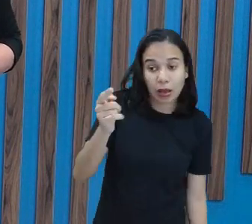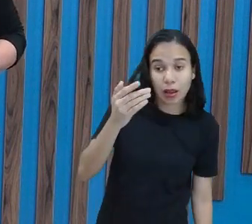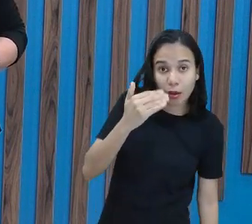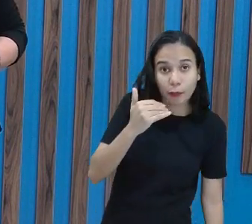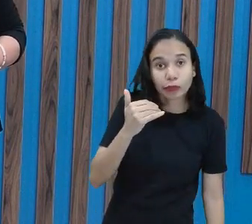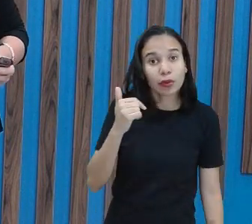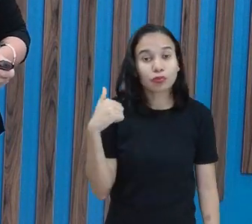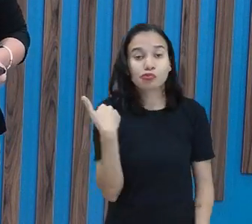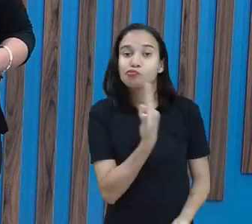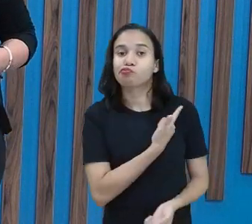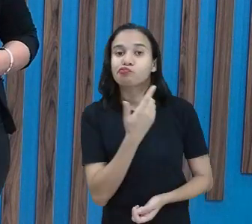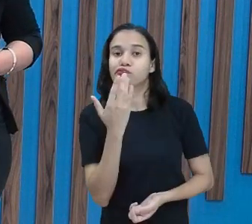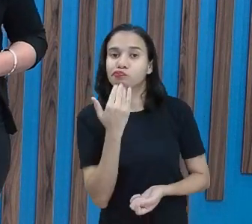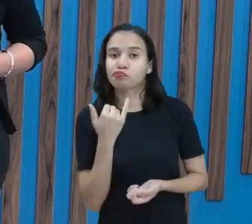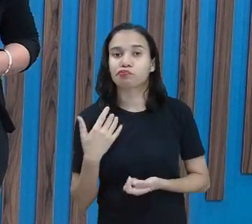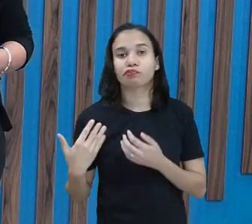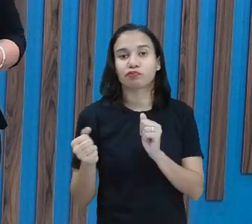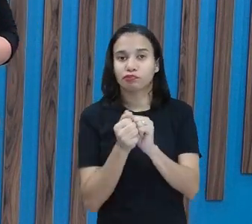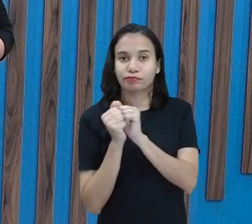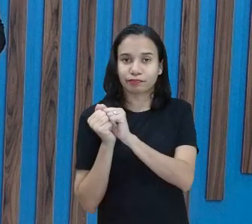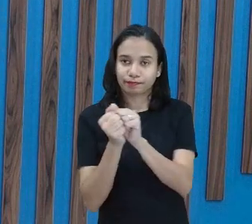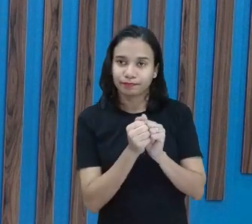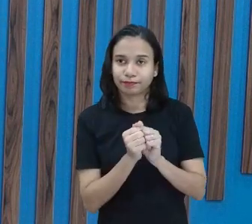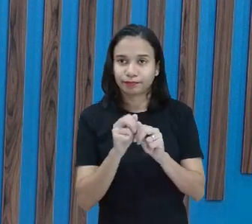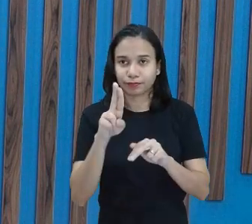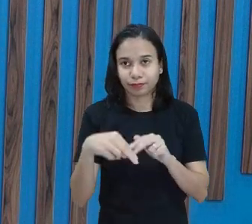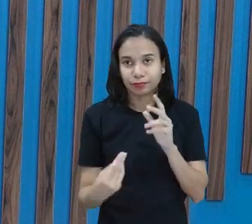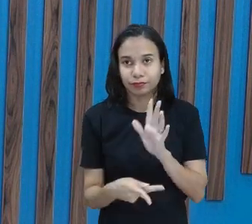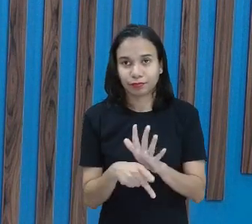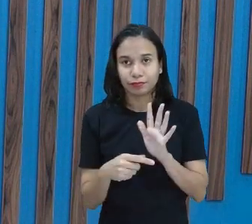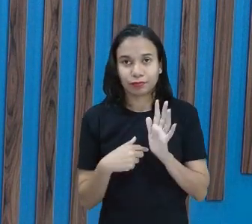nós almoçamos, não é? Mas aí eu queria